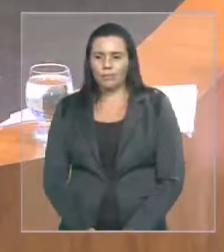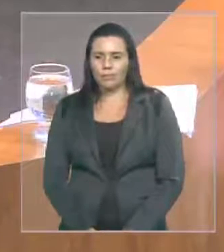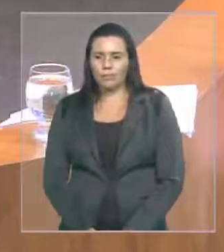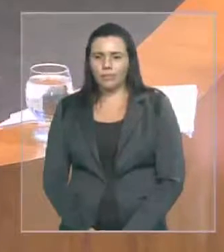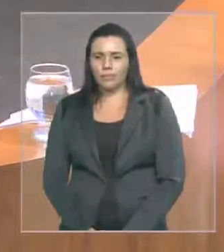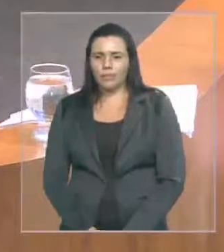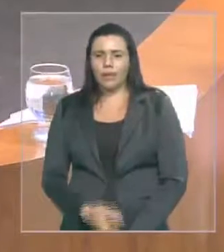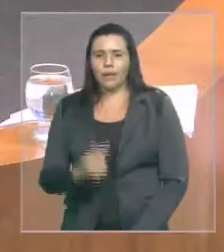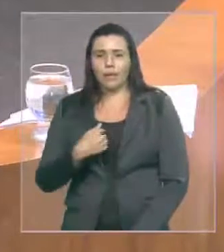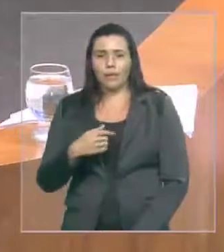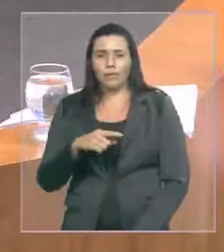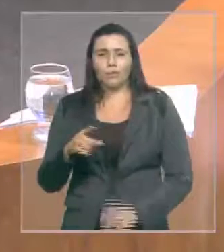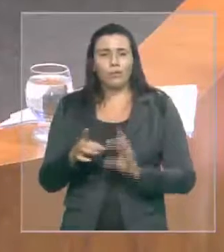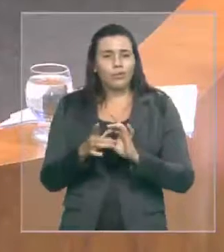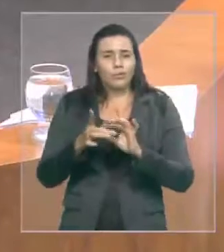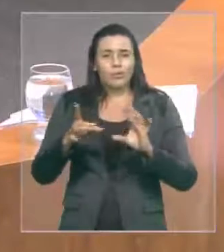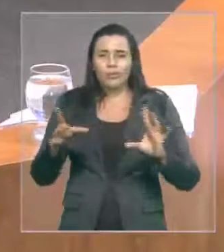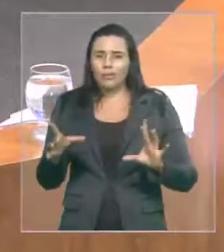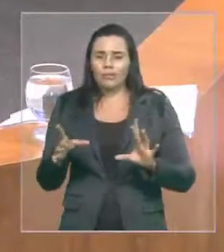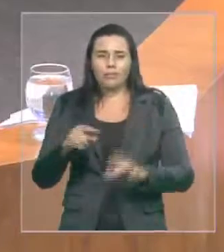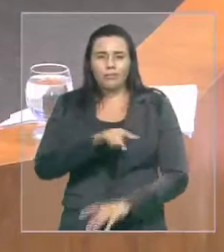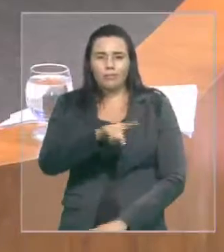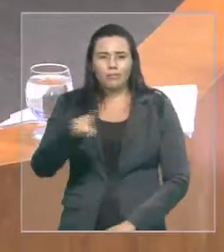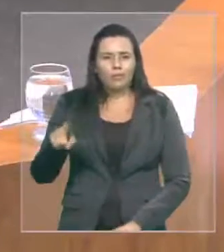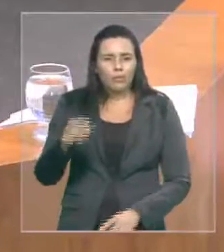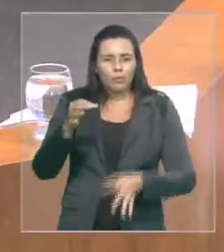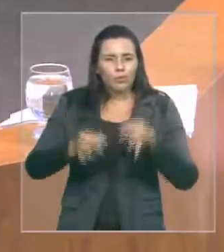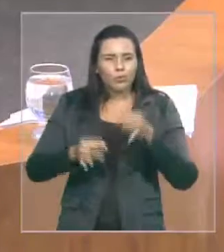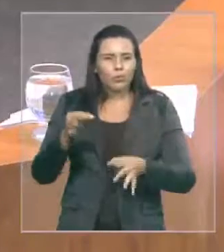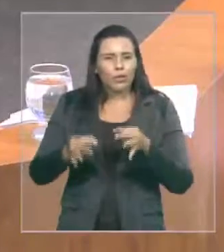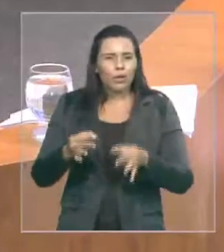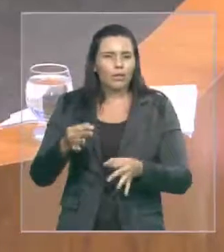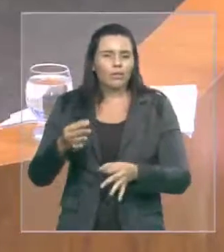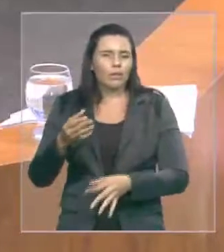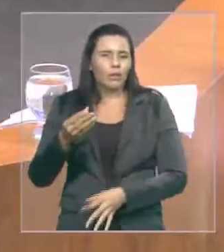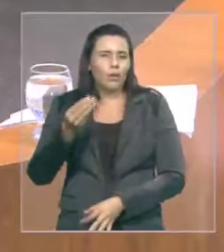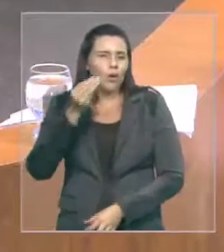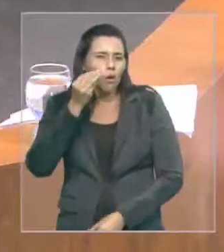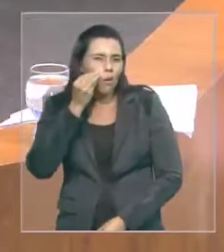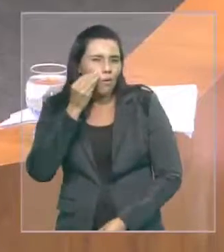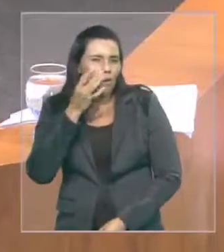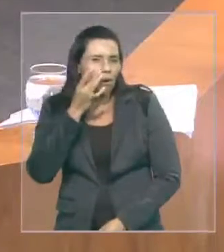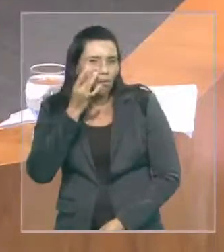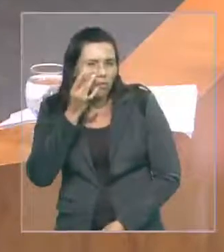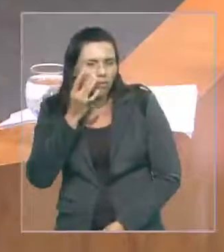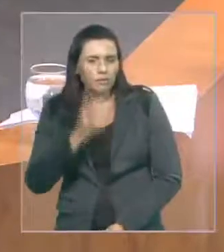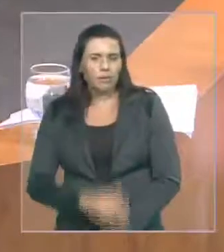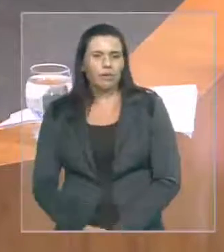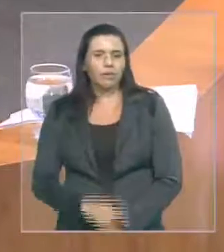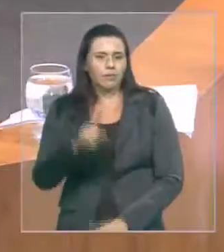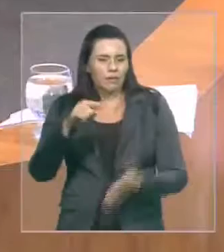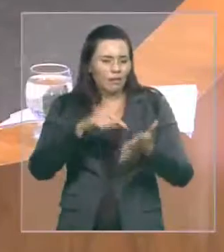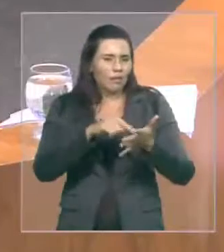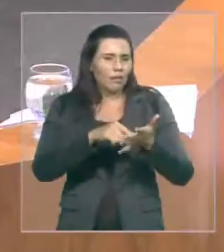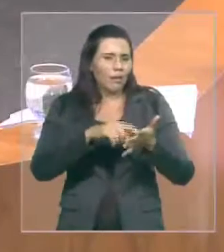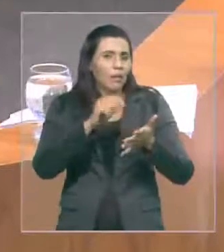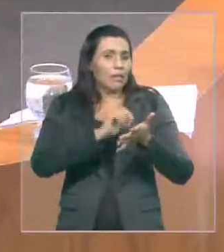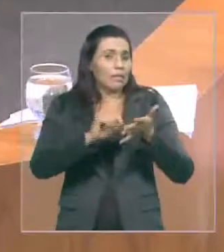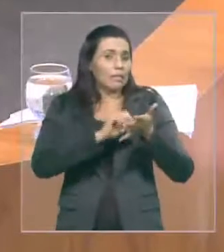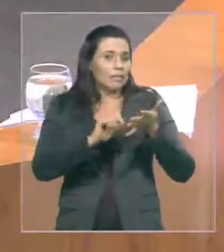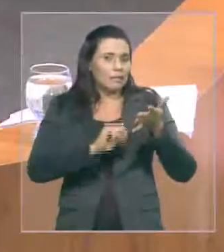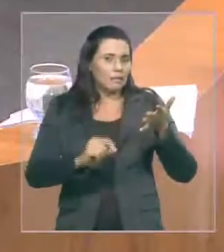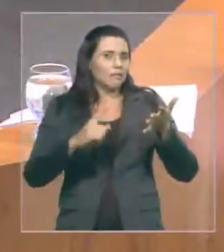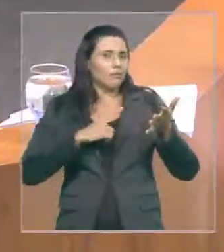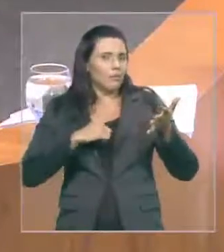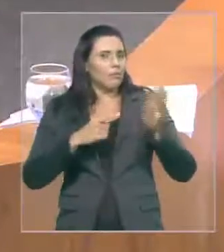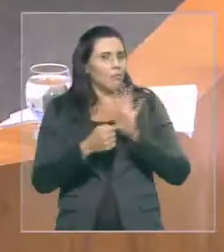deixar para o julgamento da casa, porque as palavras de Vossa Excelência estão nos anais desta casa, ou seja,